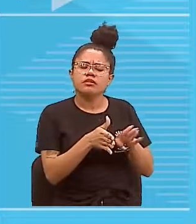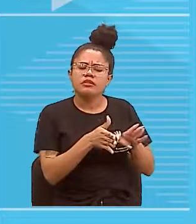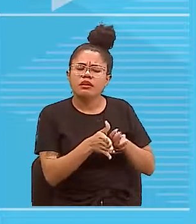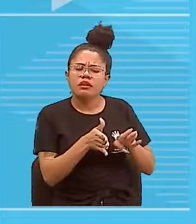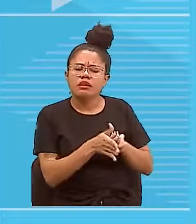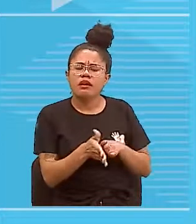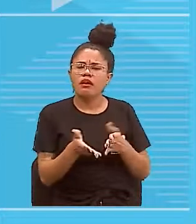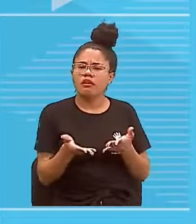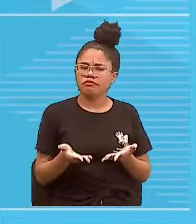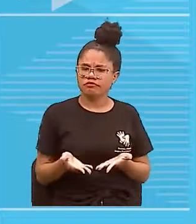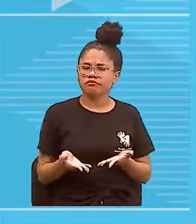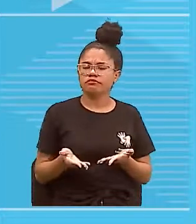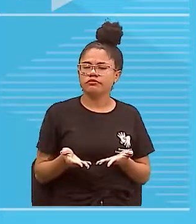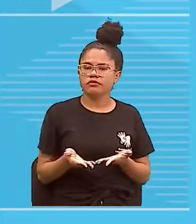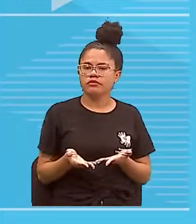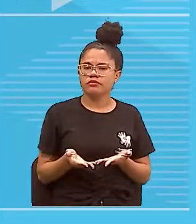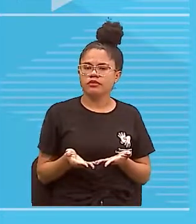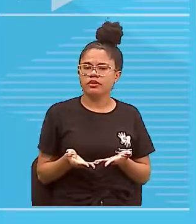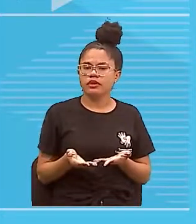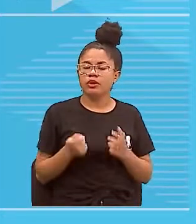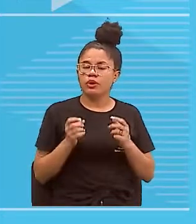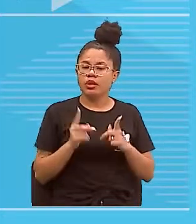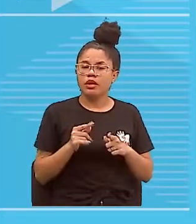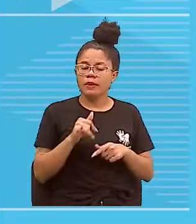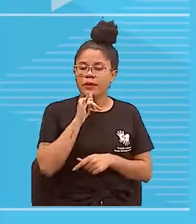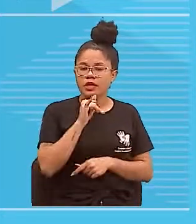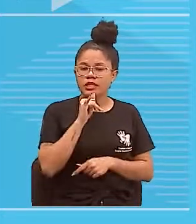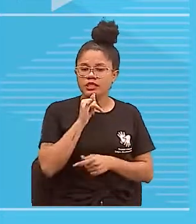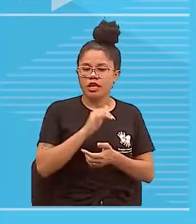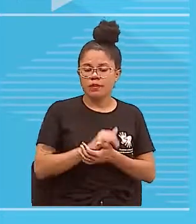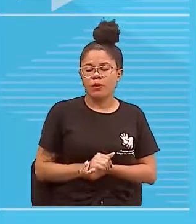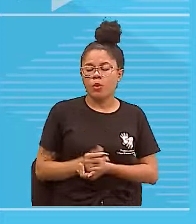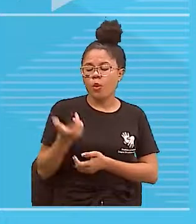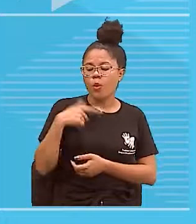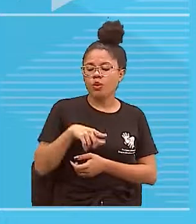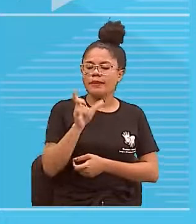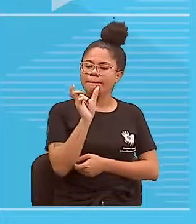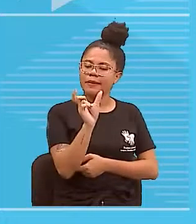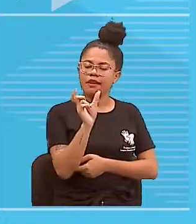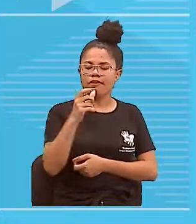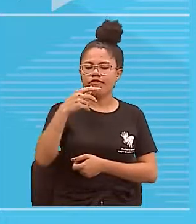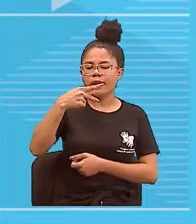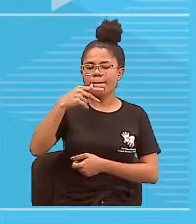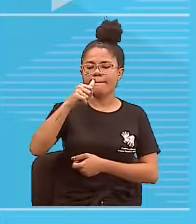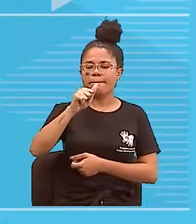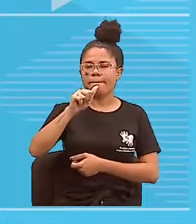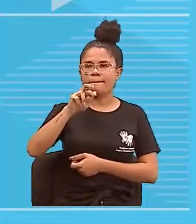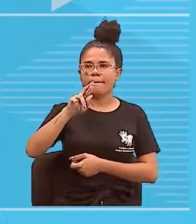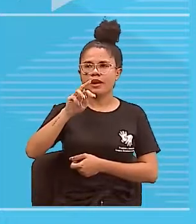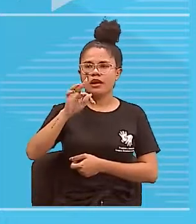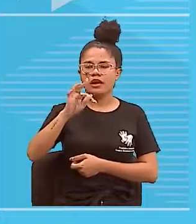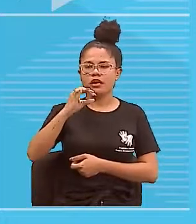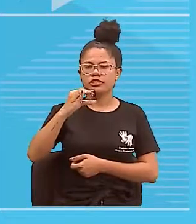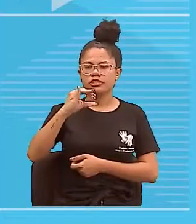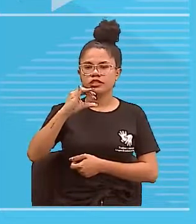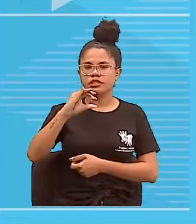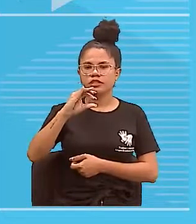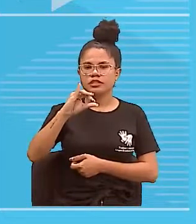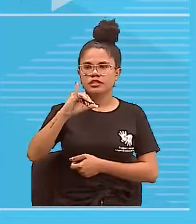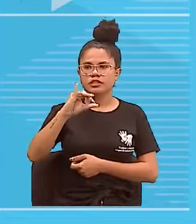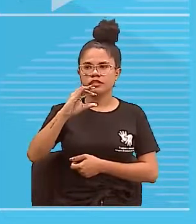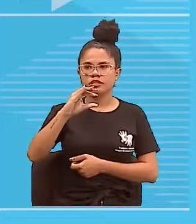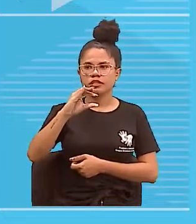quando eu falo para vocês participem mos eu tô dizendo que eu também vou participar né façamos